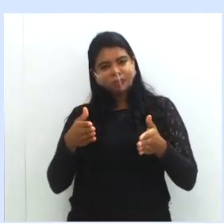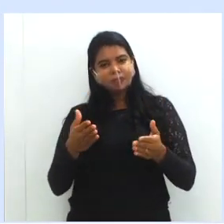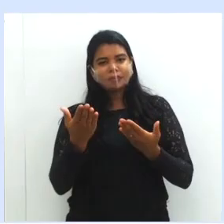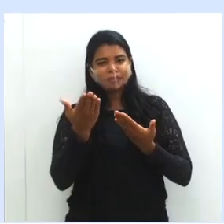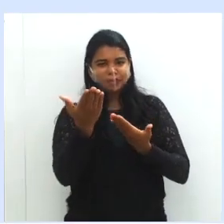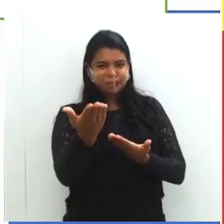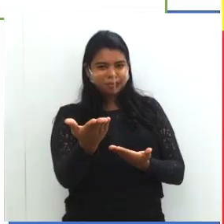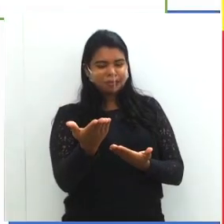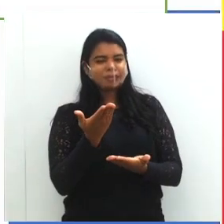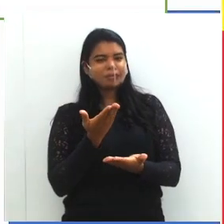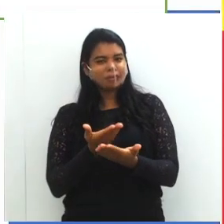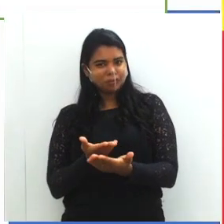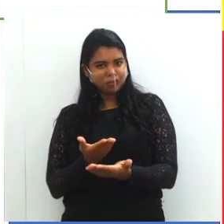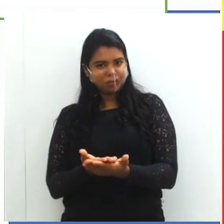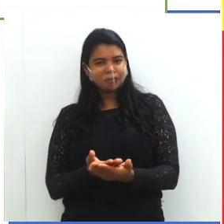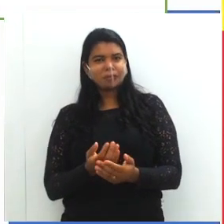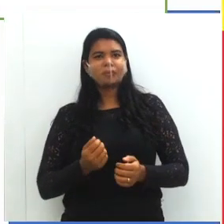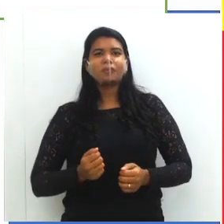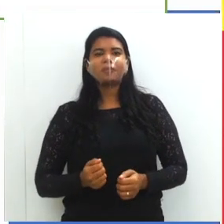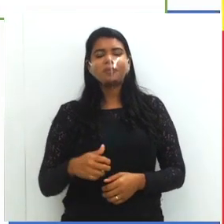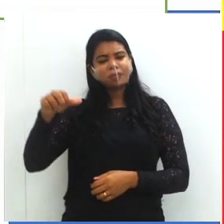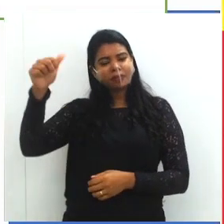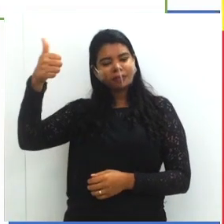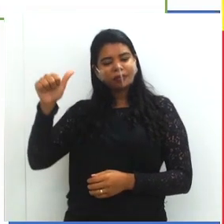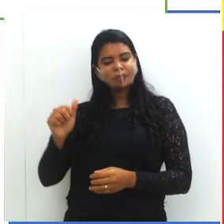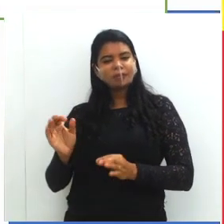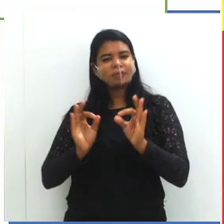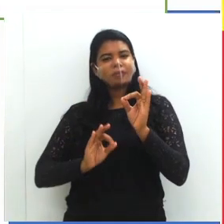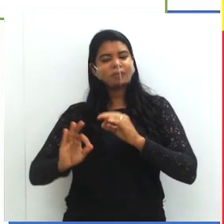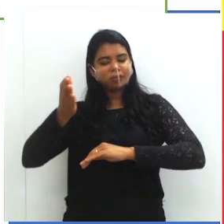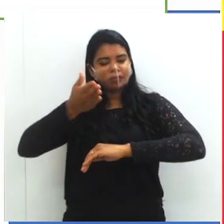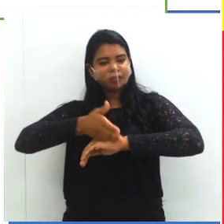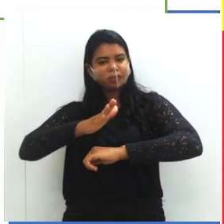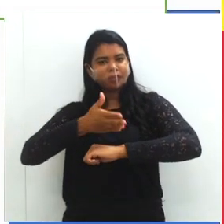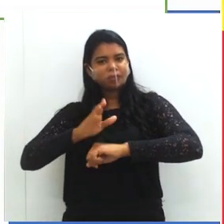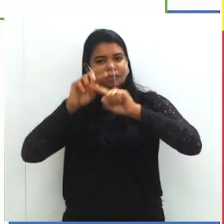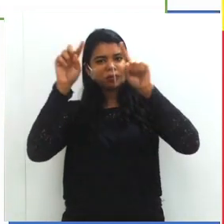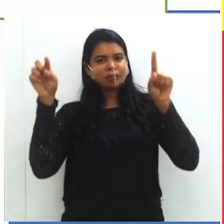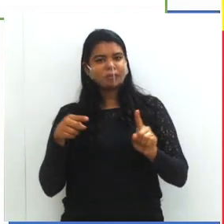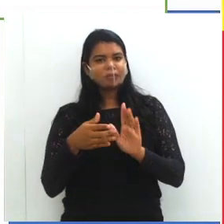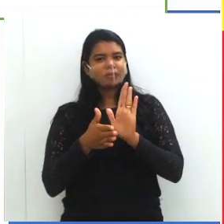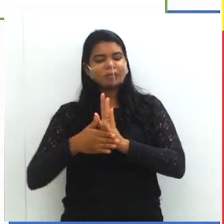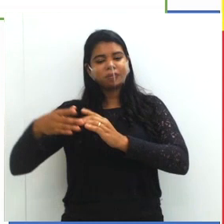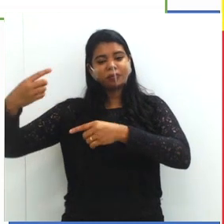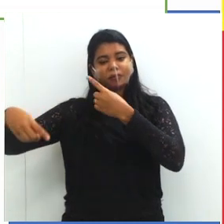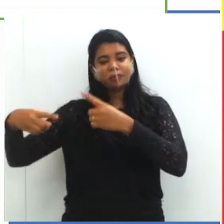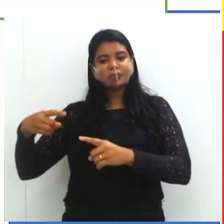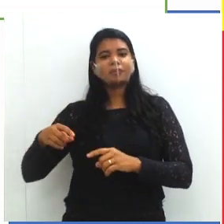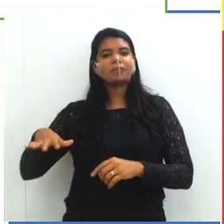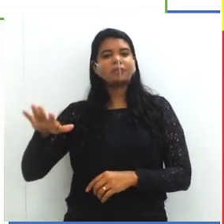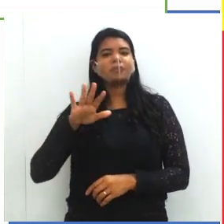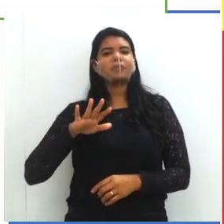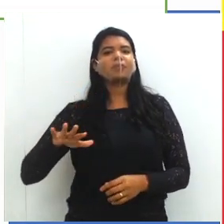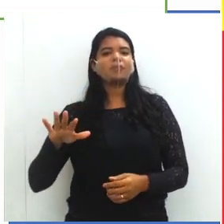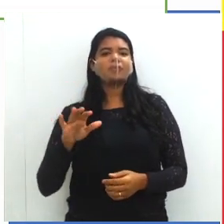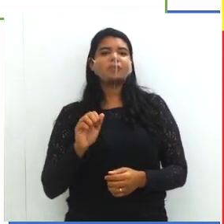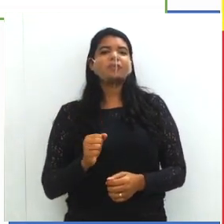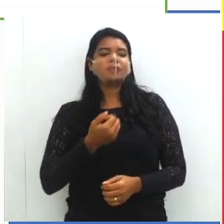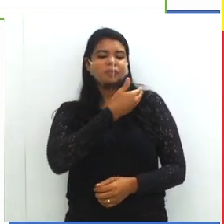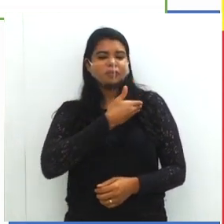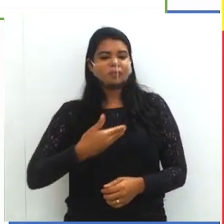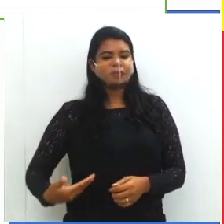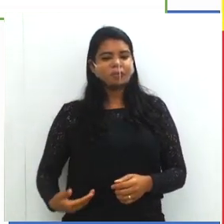para você, caro estudante, é analisar práticas, projetos e políticas públicas